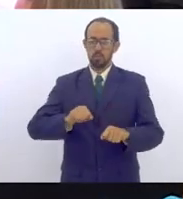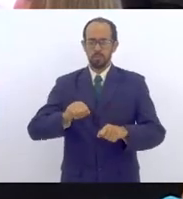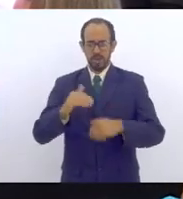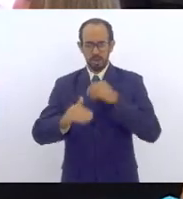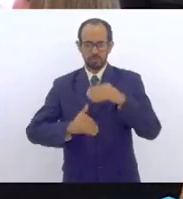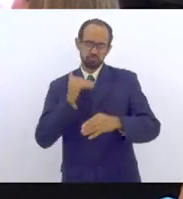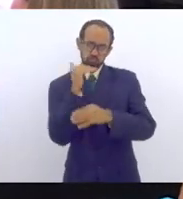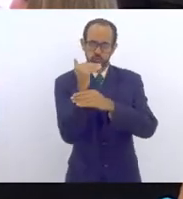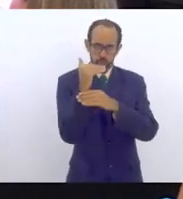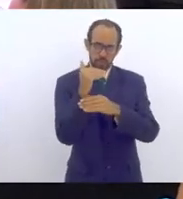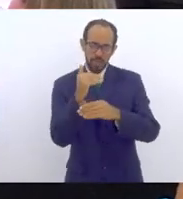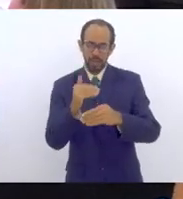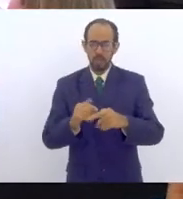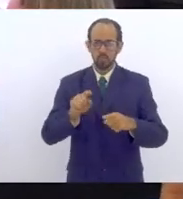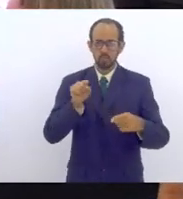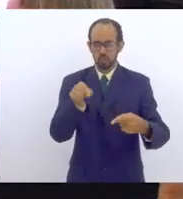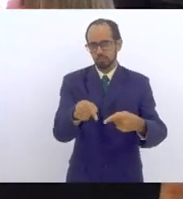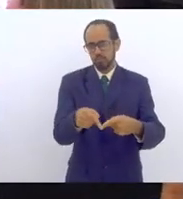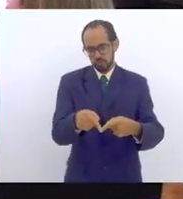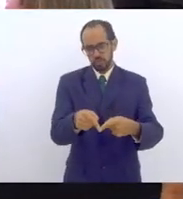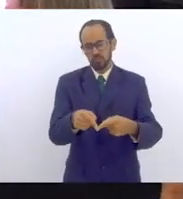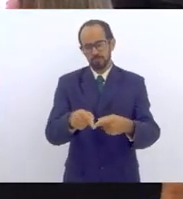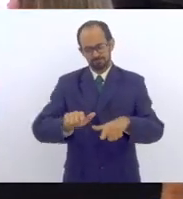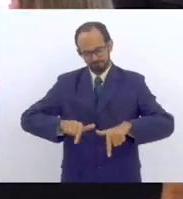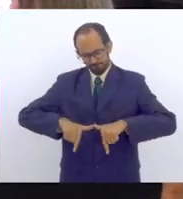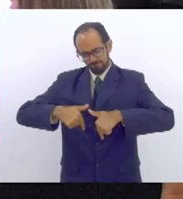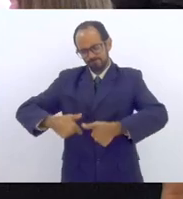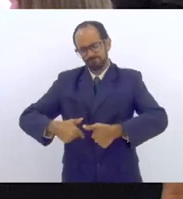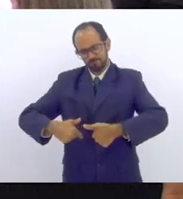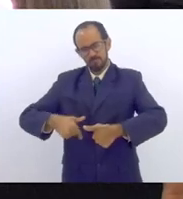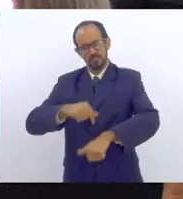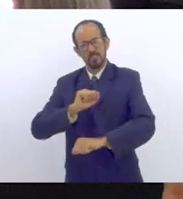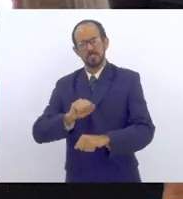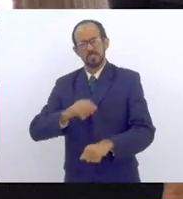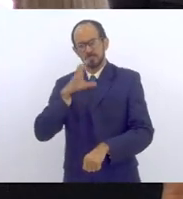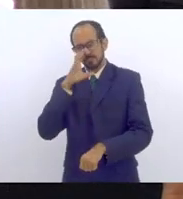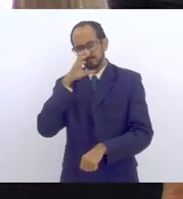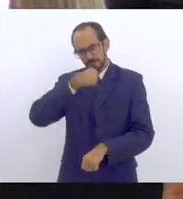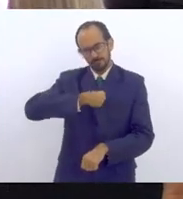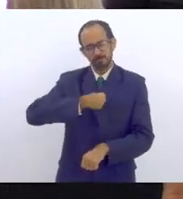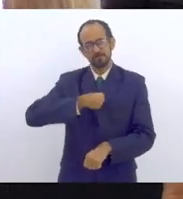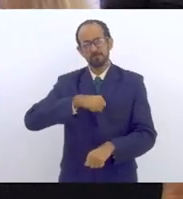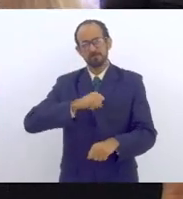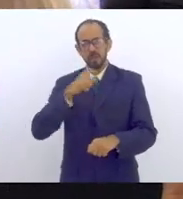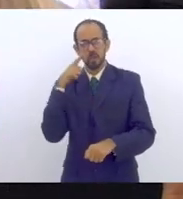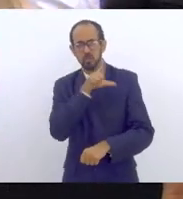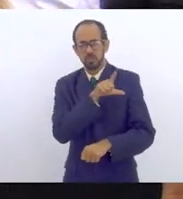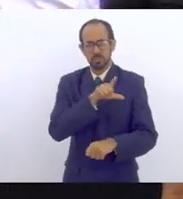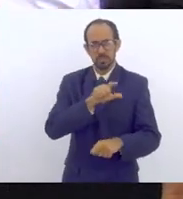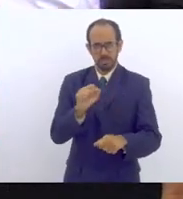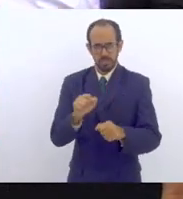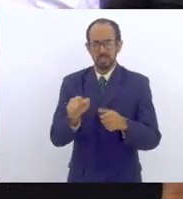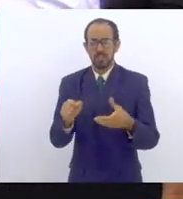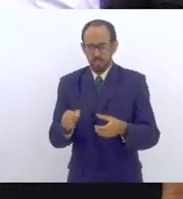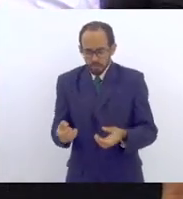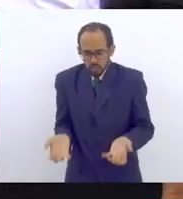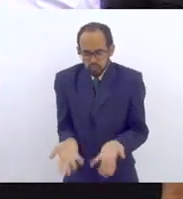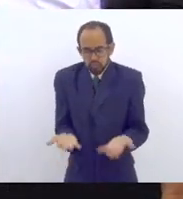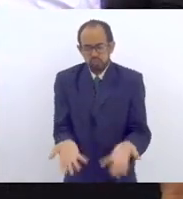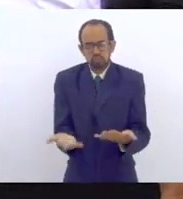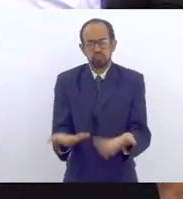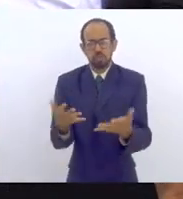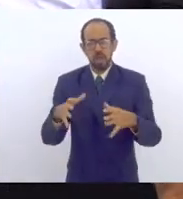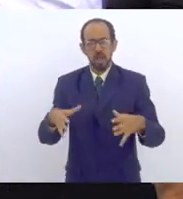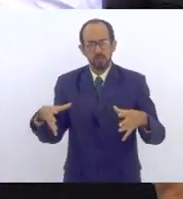superar metas dedicado esforçado com determinação e entregar excelência agregador de times táticos com